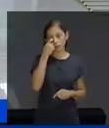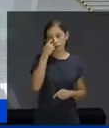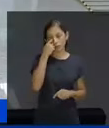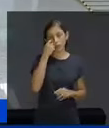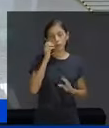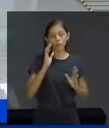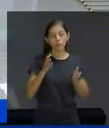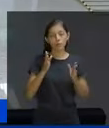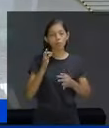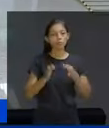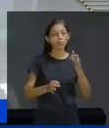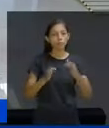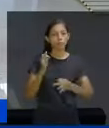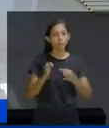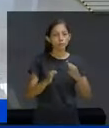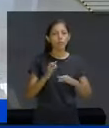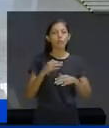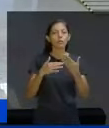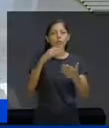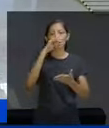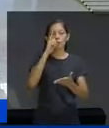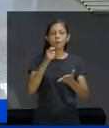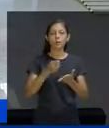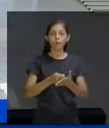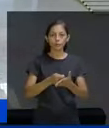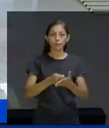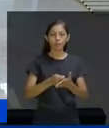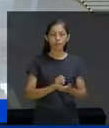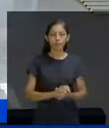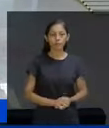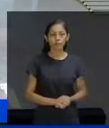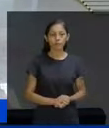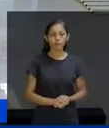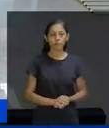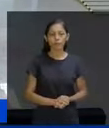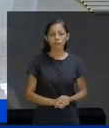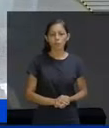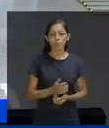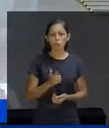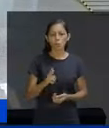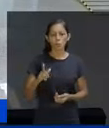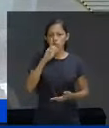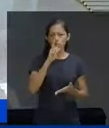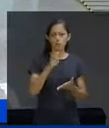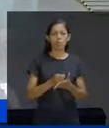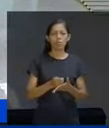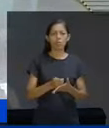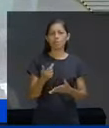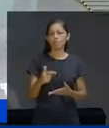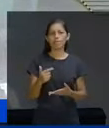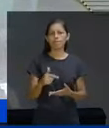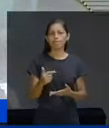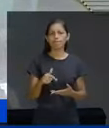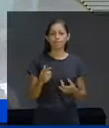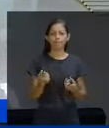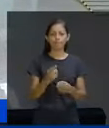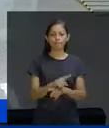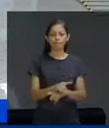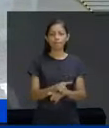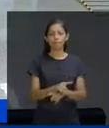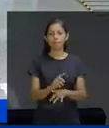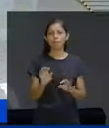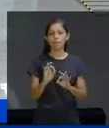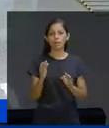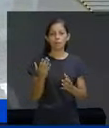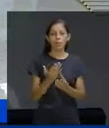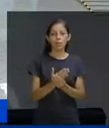do julgado e a sua própria conclusão, jamais com outro entendimento ou outra decisão proferida em autos distintos ou no mesmo